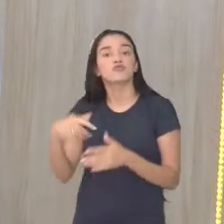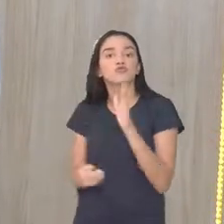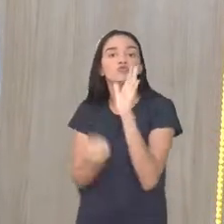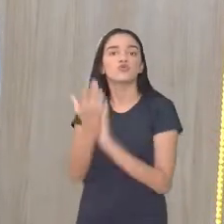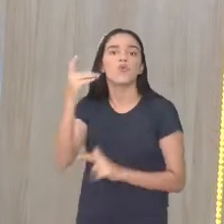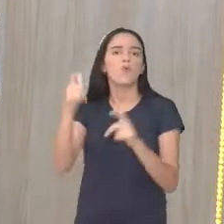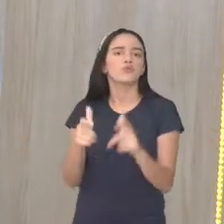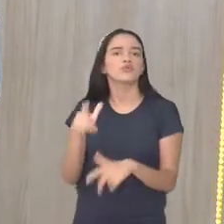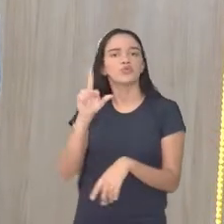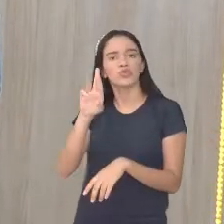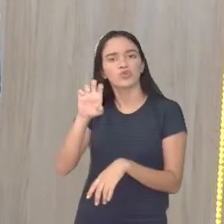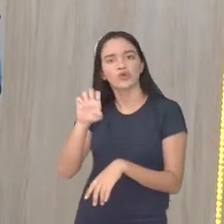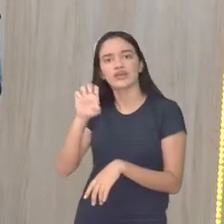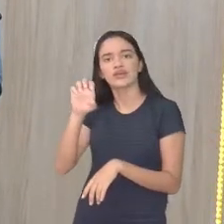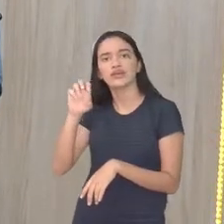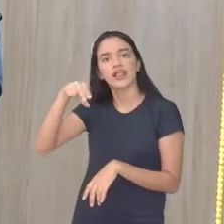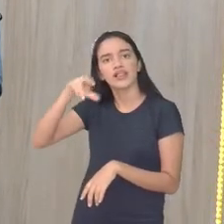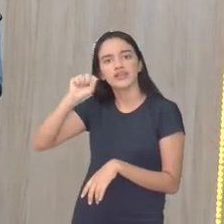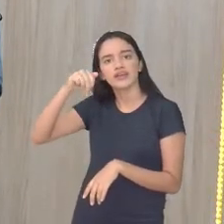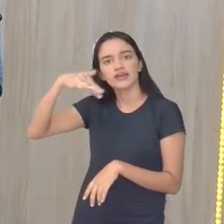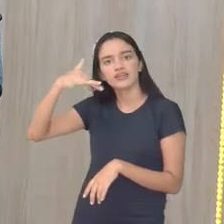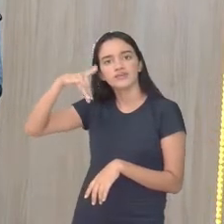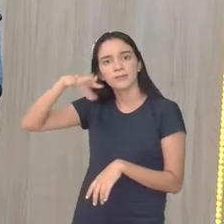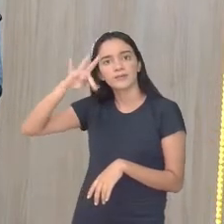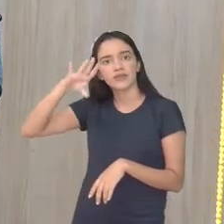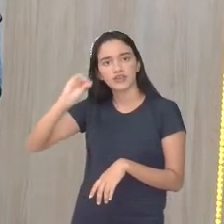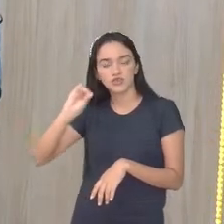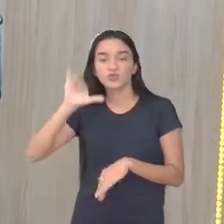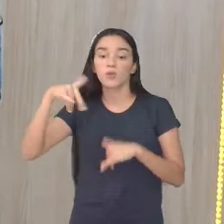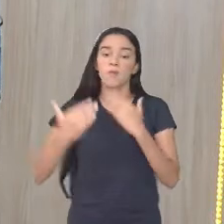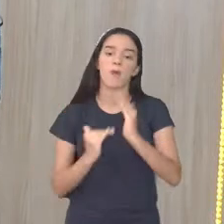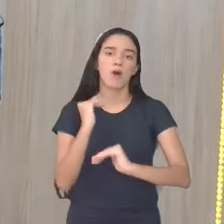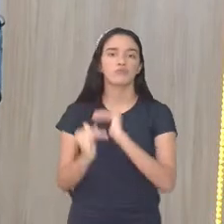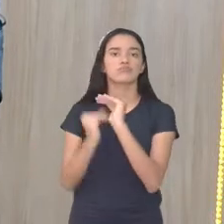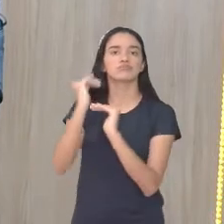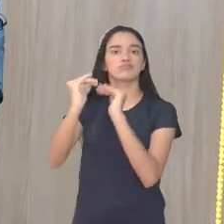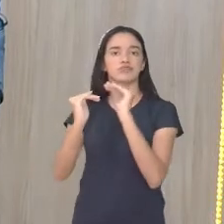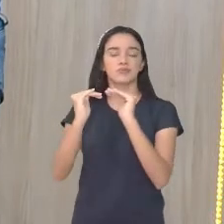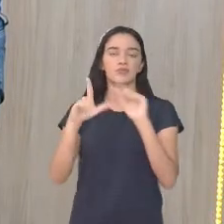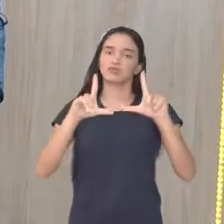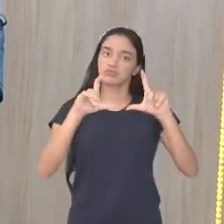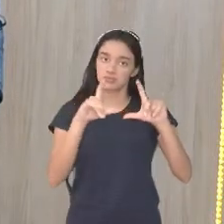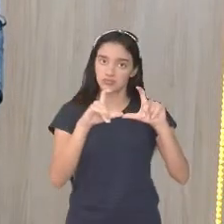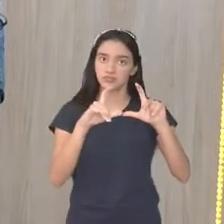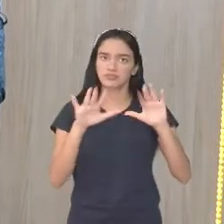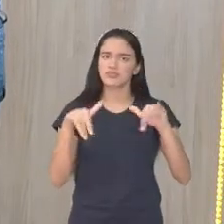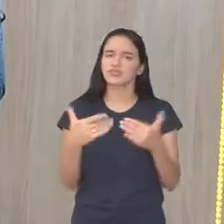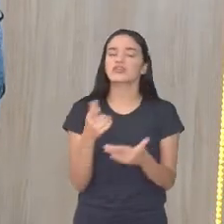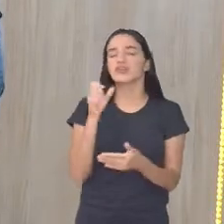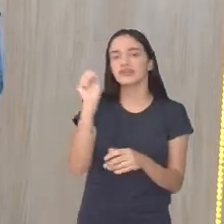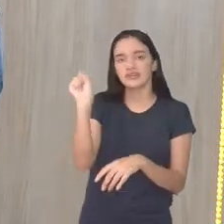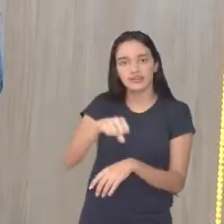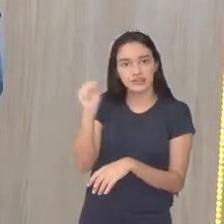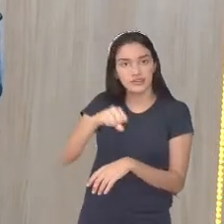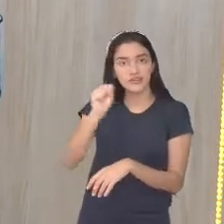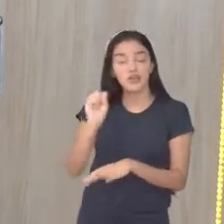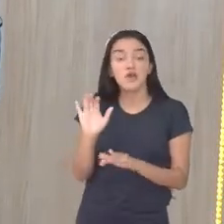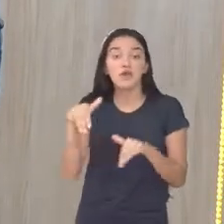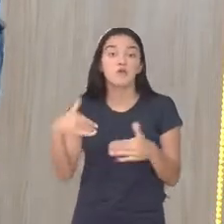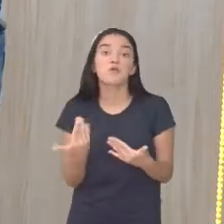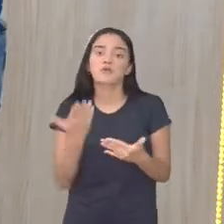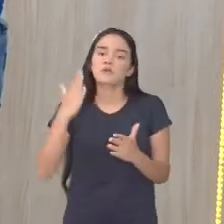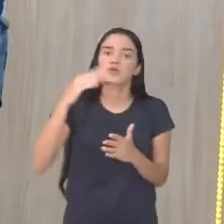das esculturas que pretendiam ser retratos, porque era a pessoa retratada era ali. Era real, né? Sim, uma